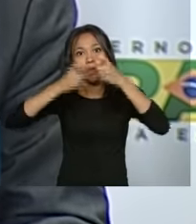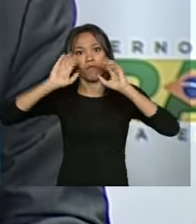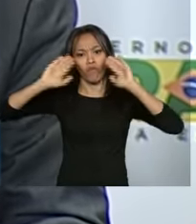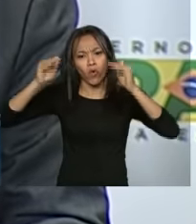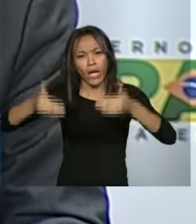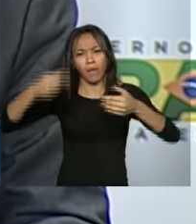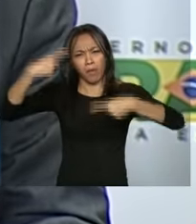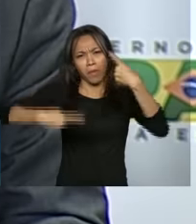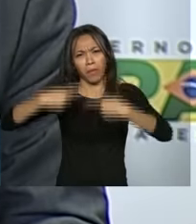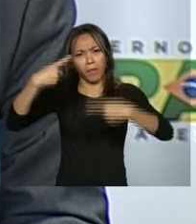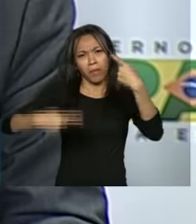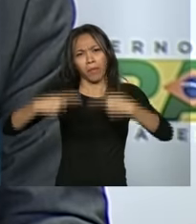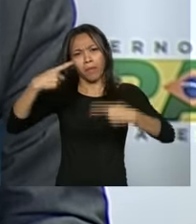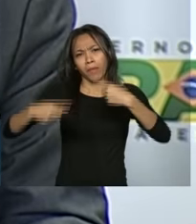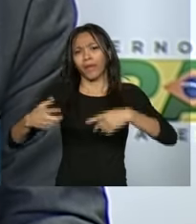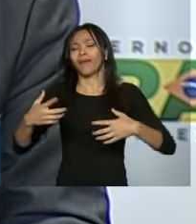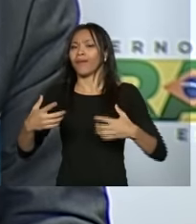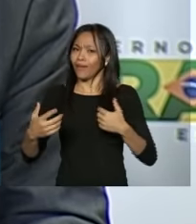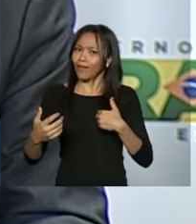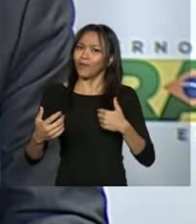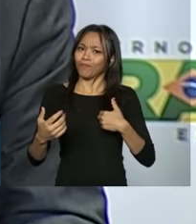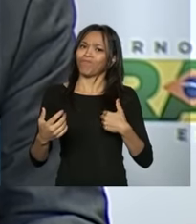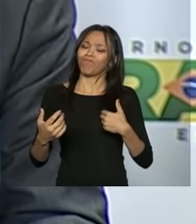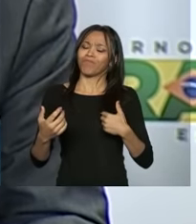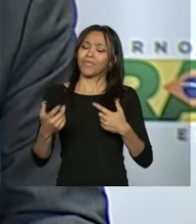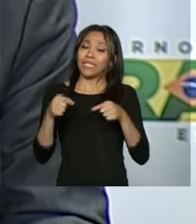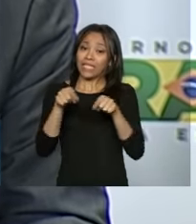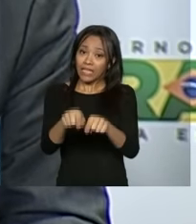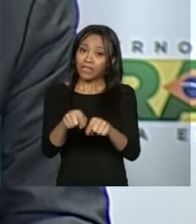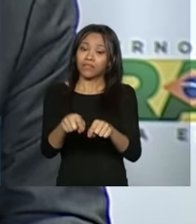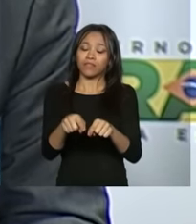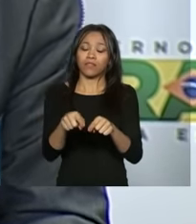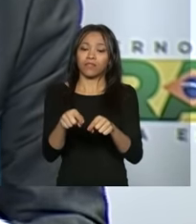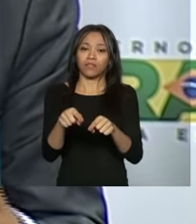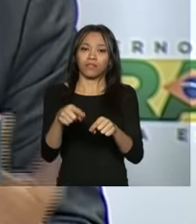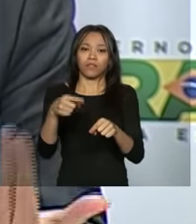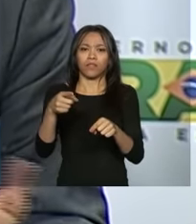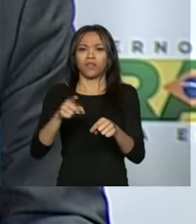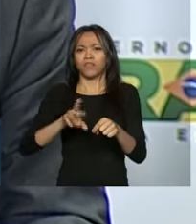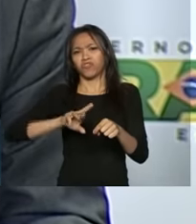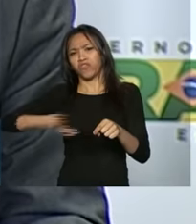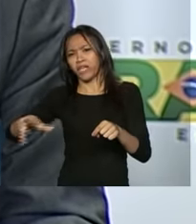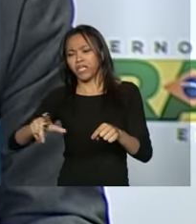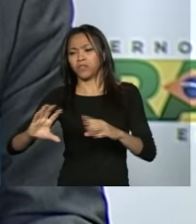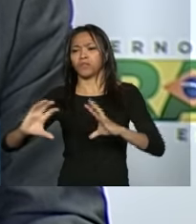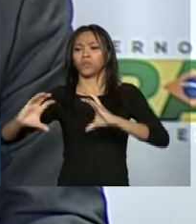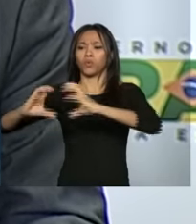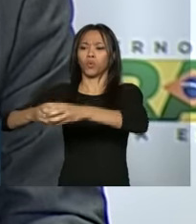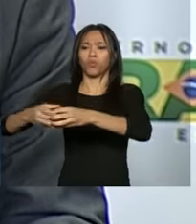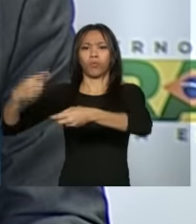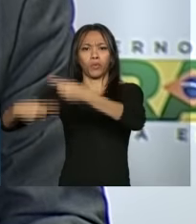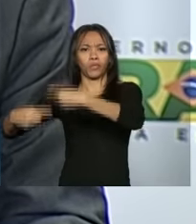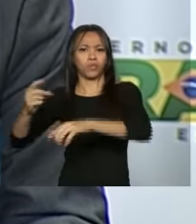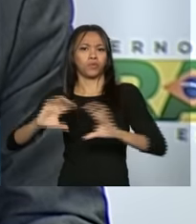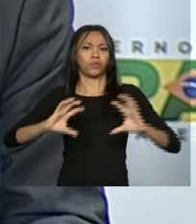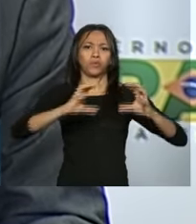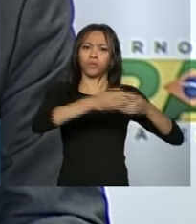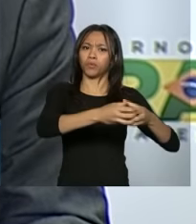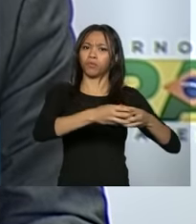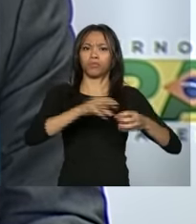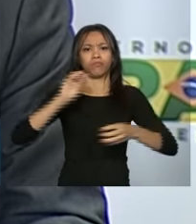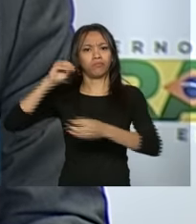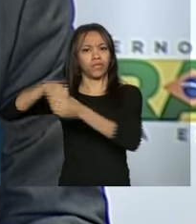na discussão eu não tenho dúvida nenhuma inclusive pela maneira com que os diferentes partidos representados tanto na Câmara como no